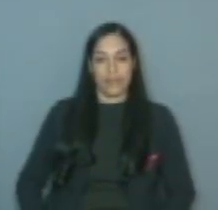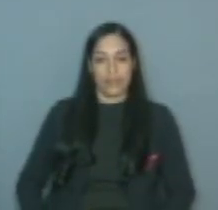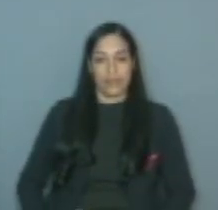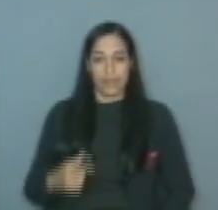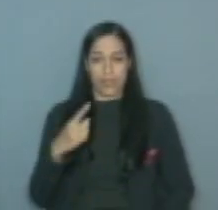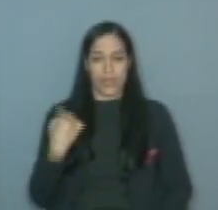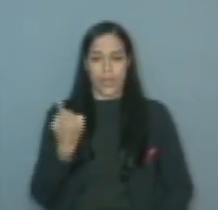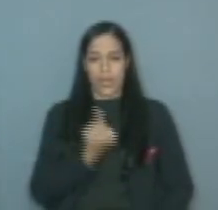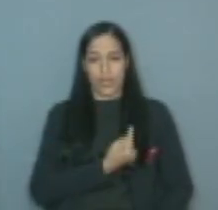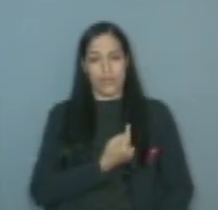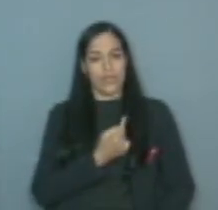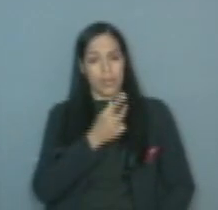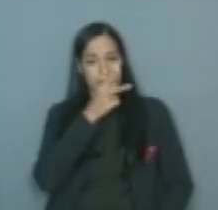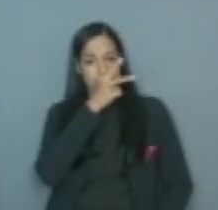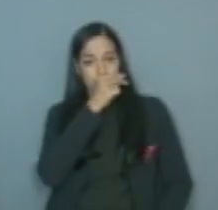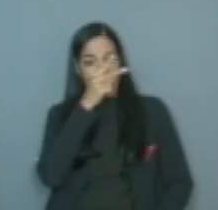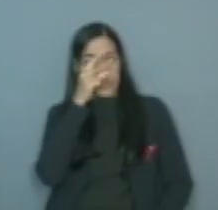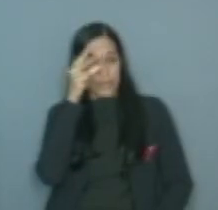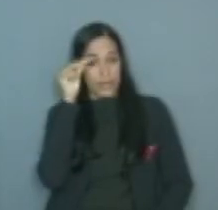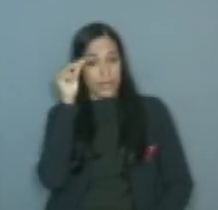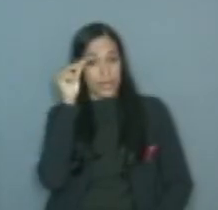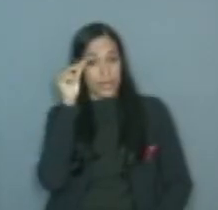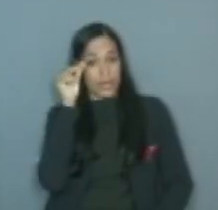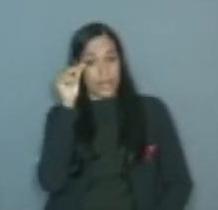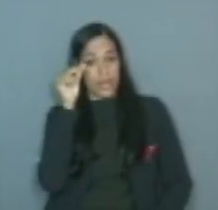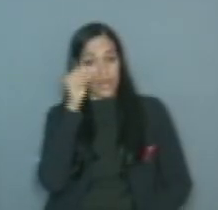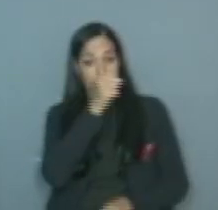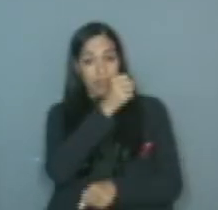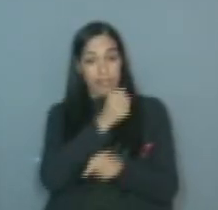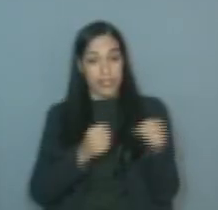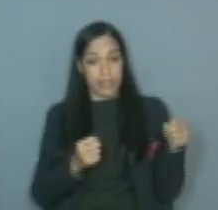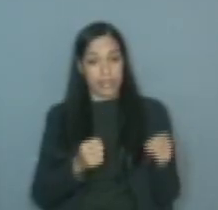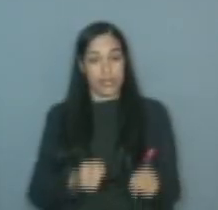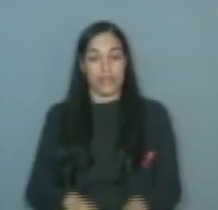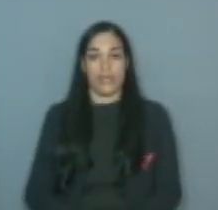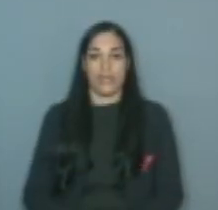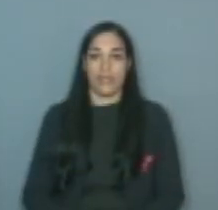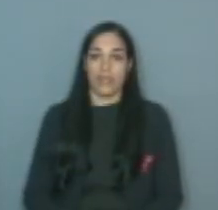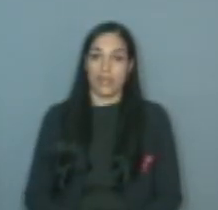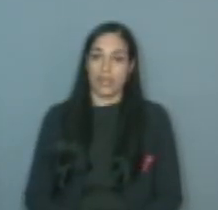podemos dizer que a Prefeitura vai ser uma assassina?